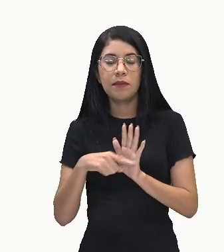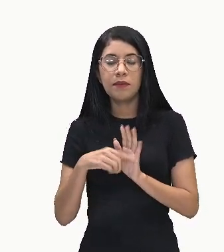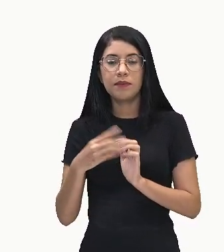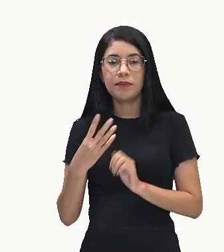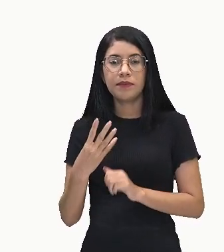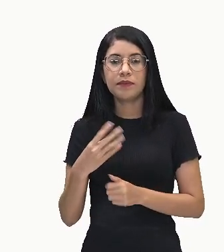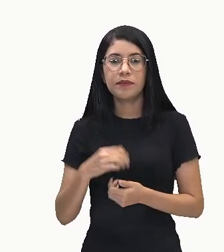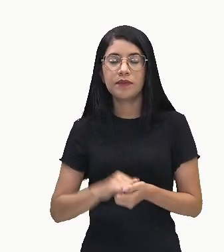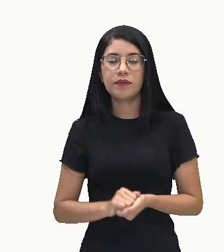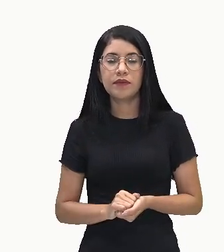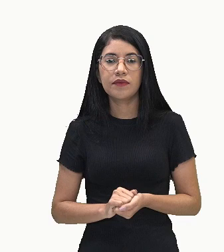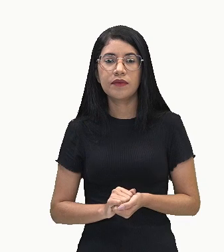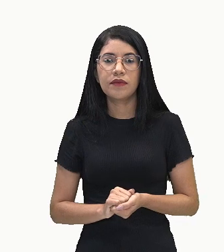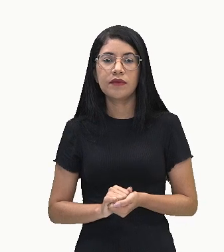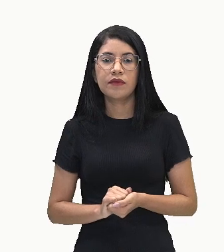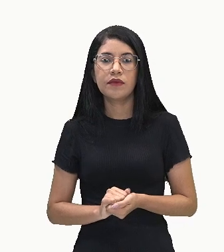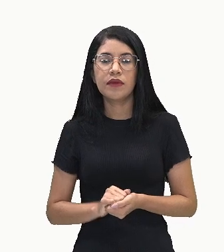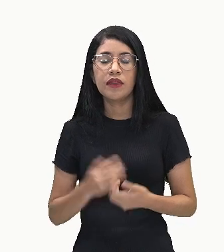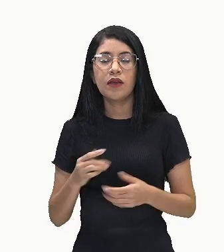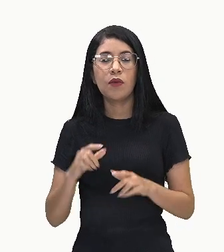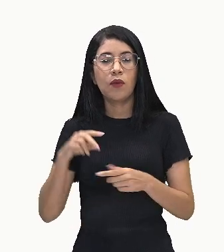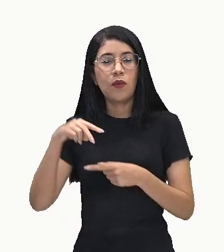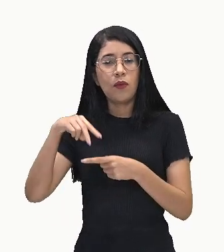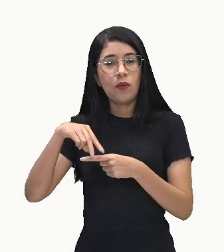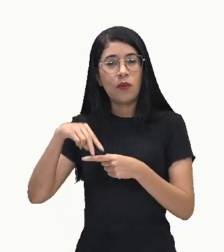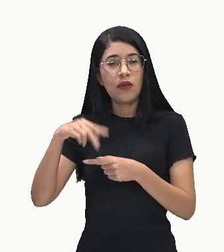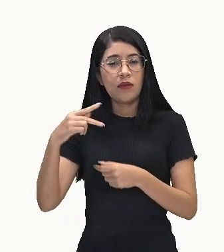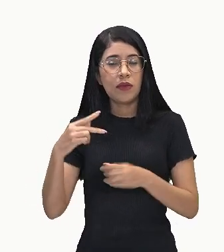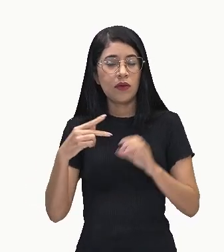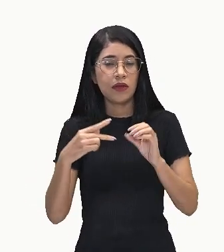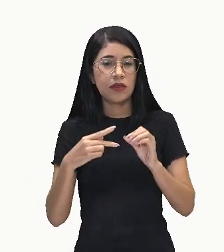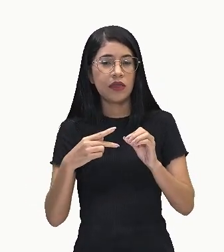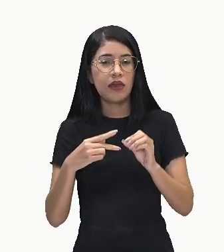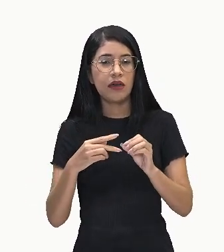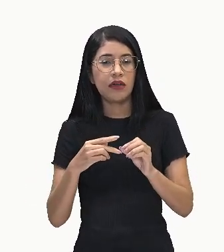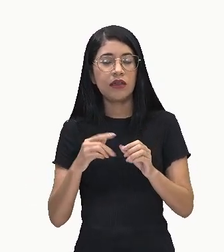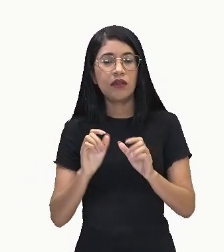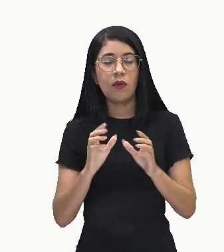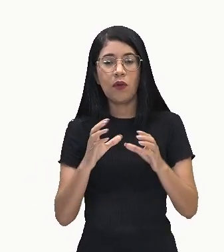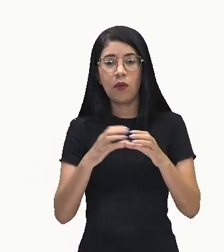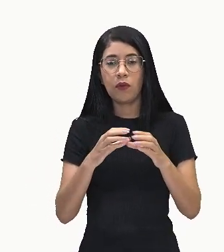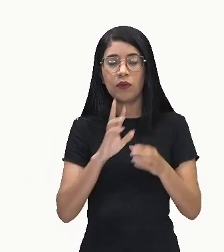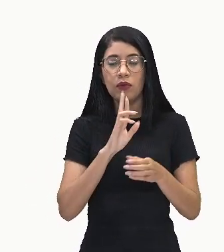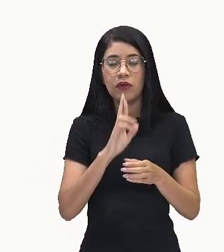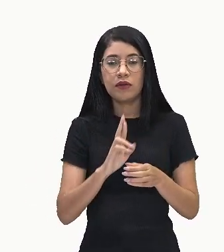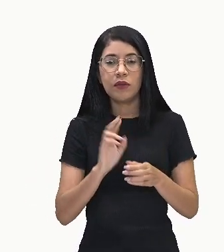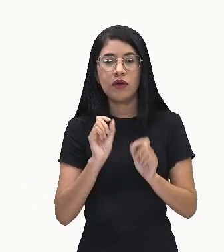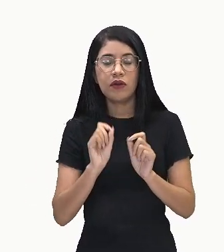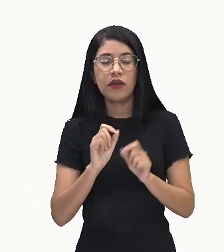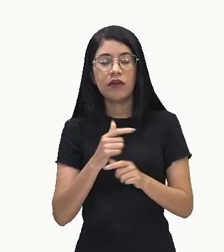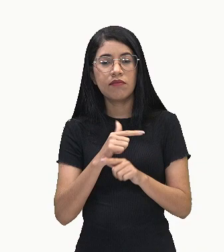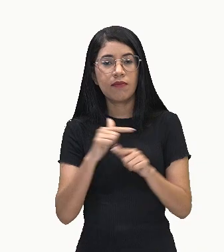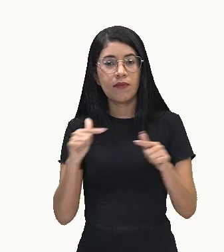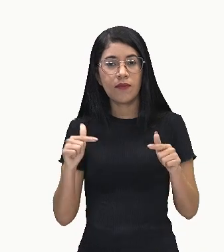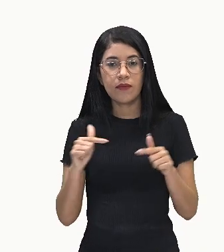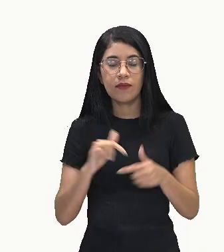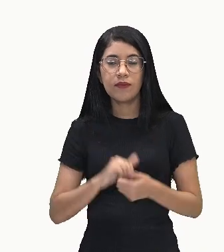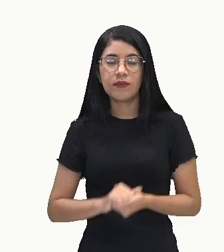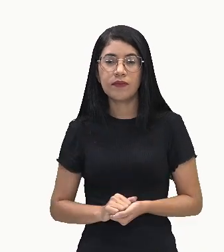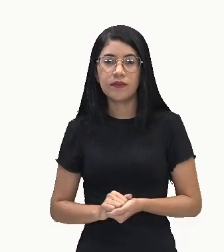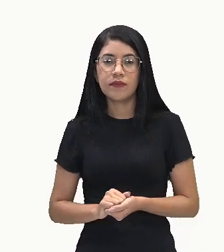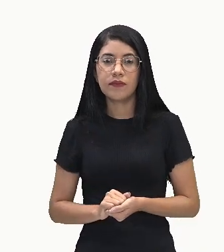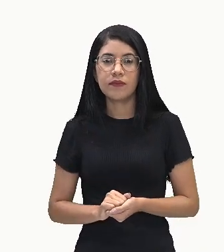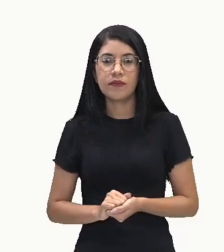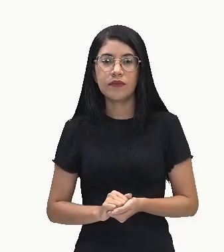Então, ó, como delta é menor que 0, nosso conjunto de solução vai ser um conjunto